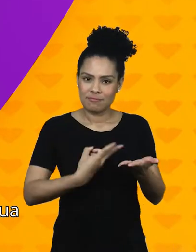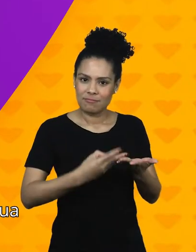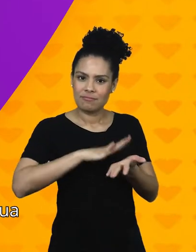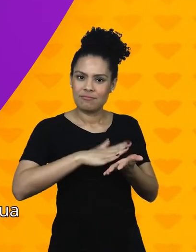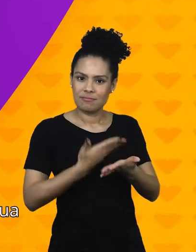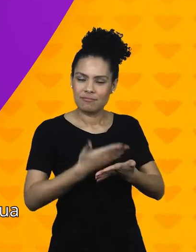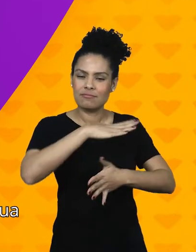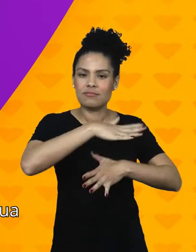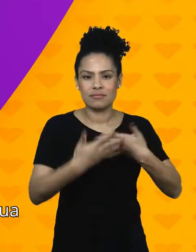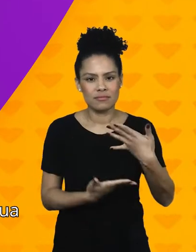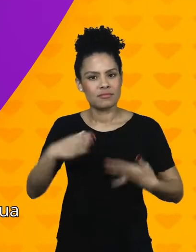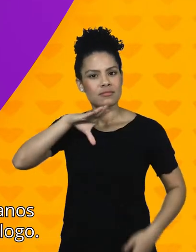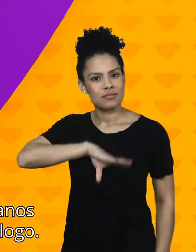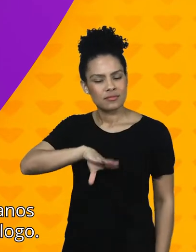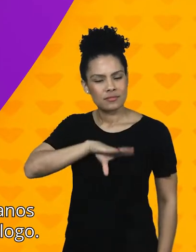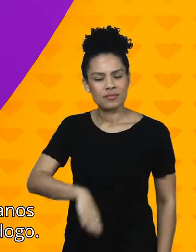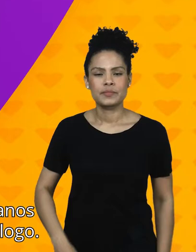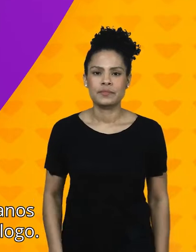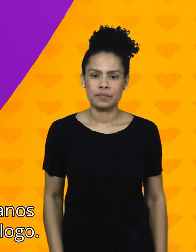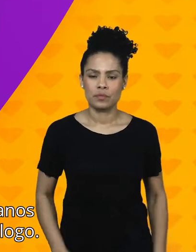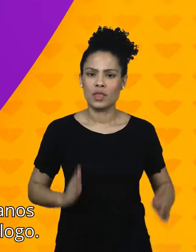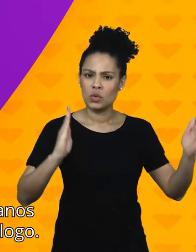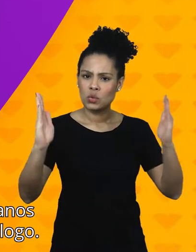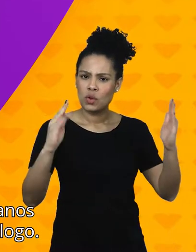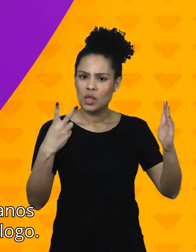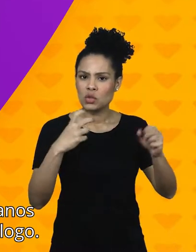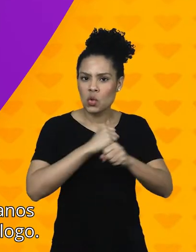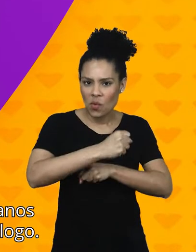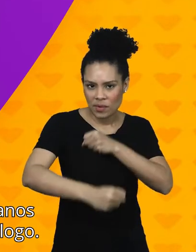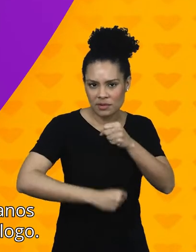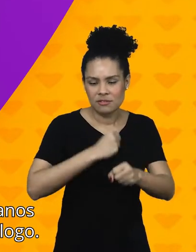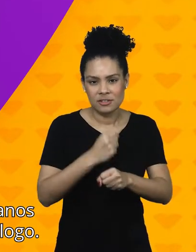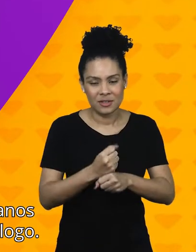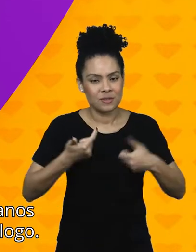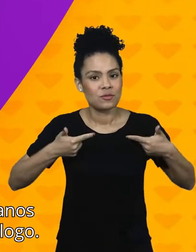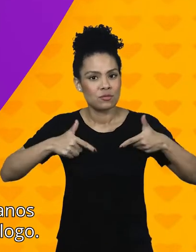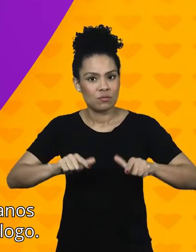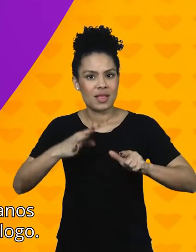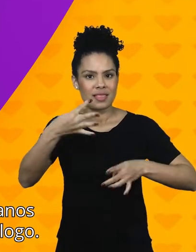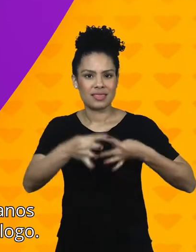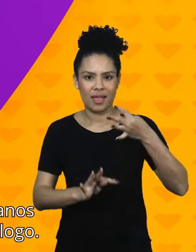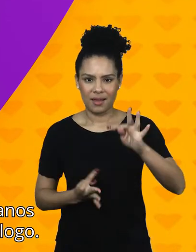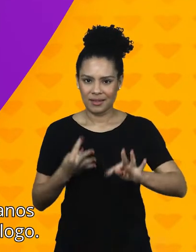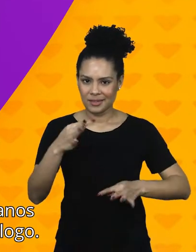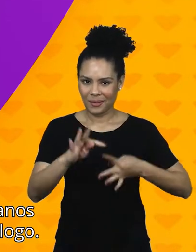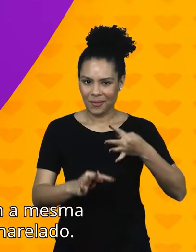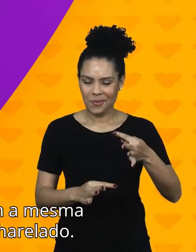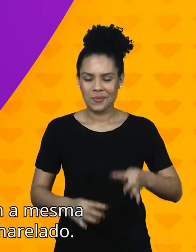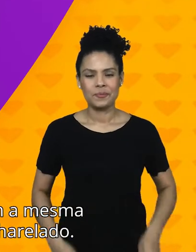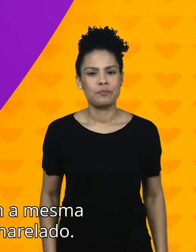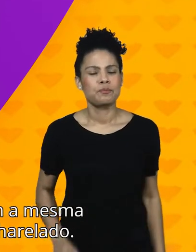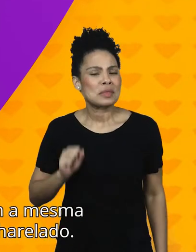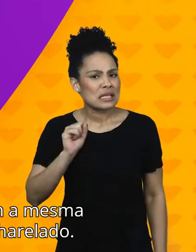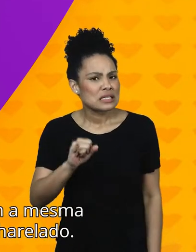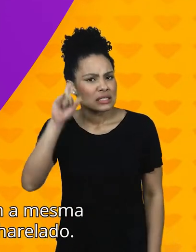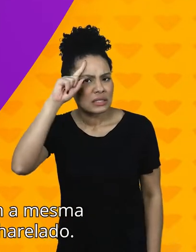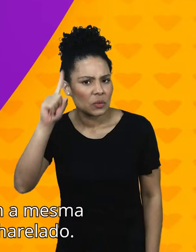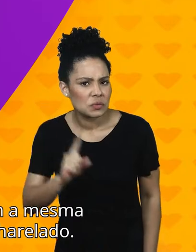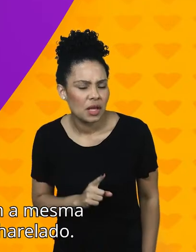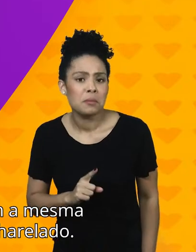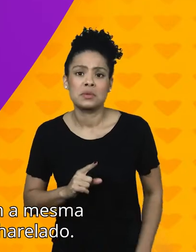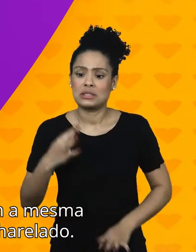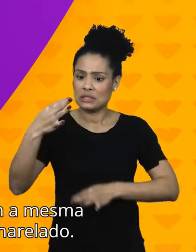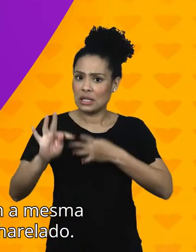Libras, Língua Portuguesa. A faculdade tem duração de dois anos e concede o diploma de Tecnólogo. Para quem não